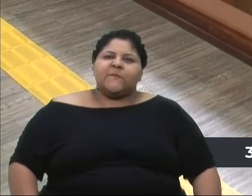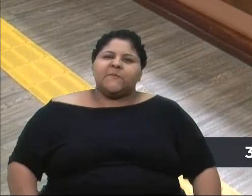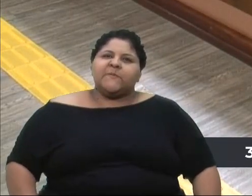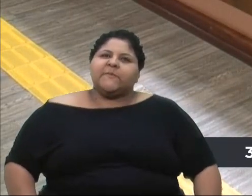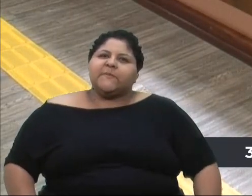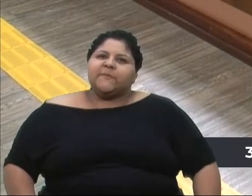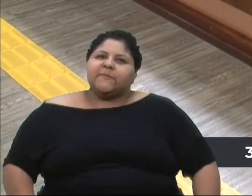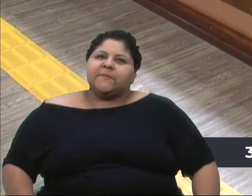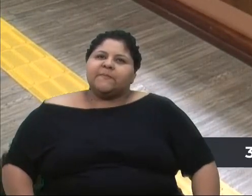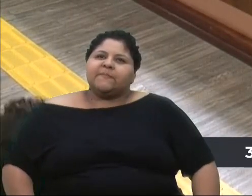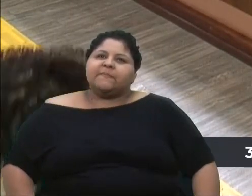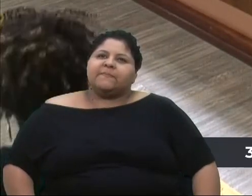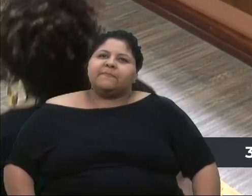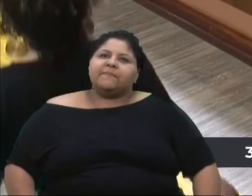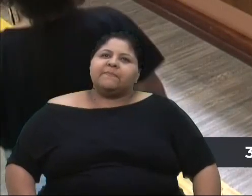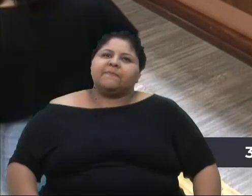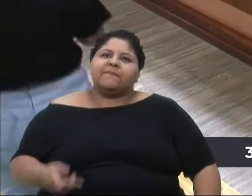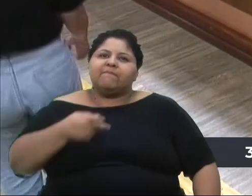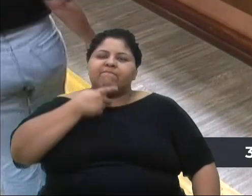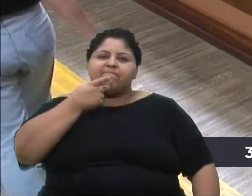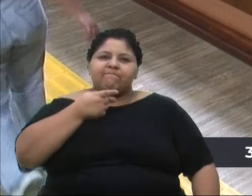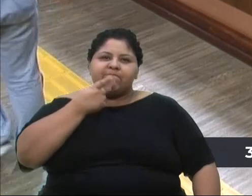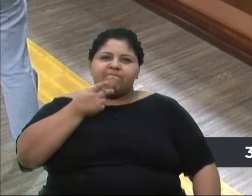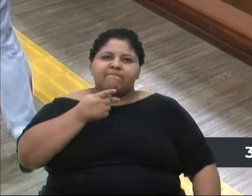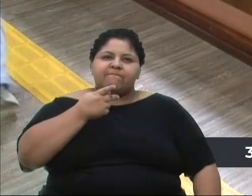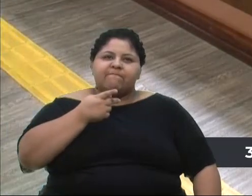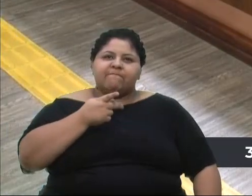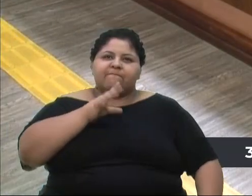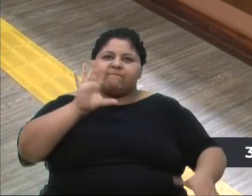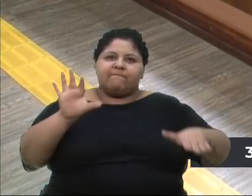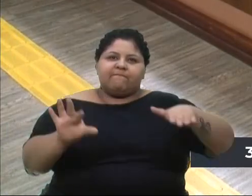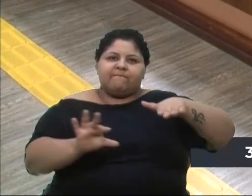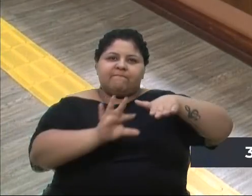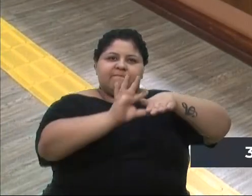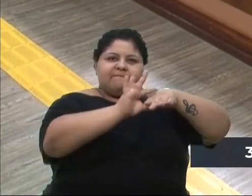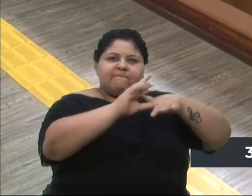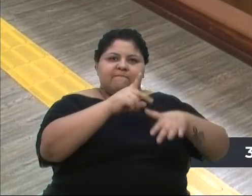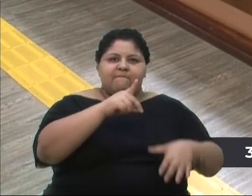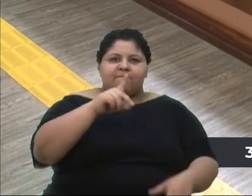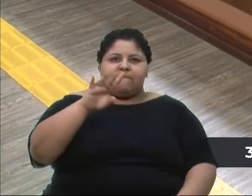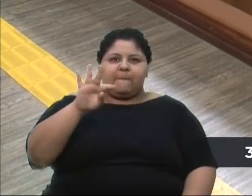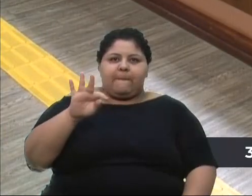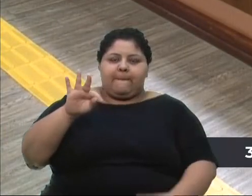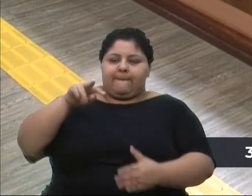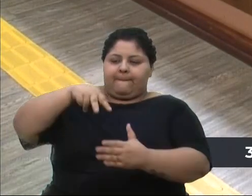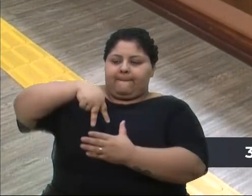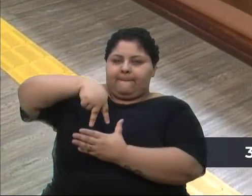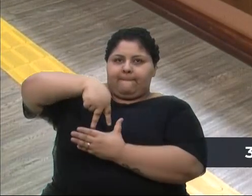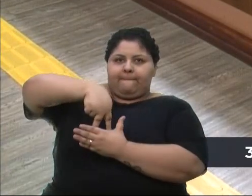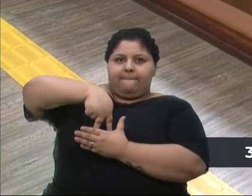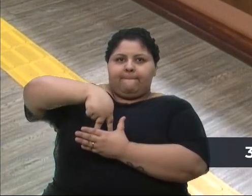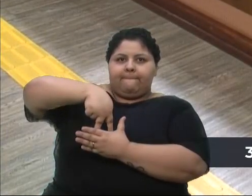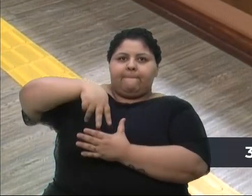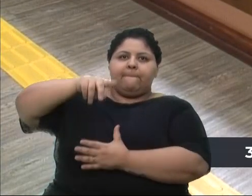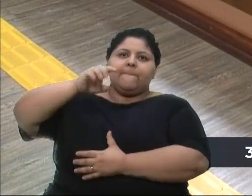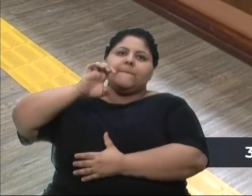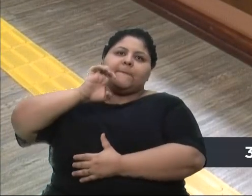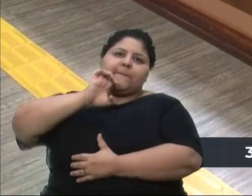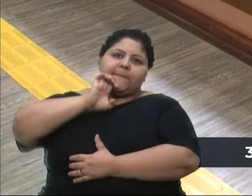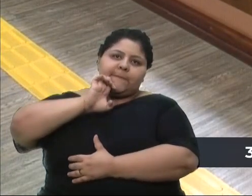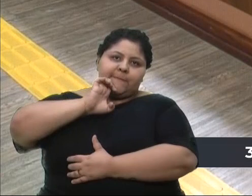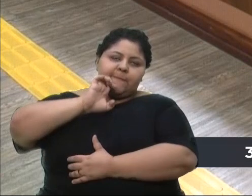Obrigado. Em declaração de líder, a bancada do PT, na tribuna, Estela